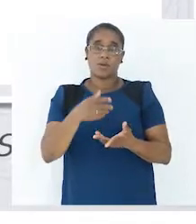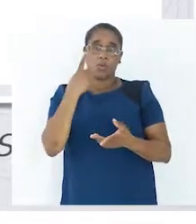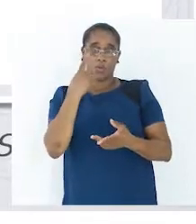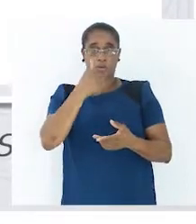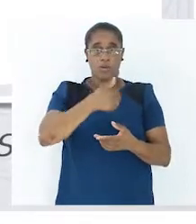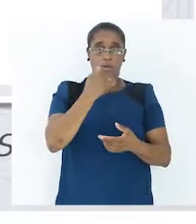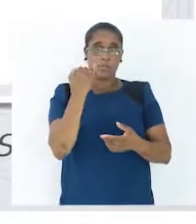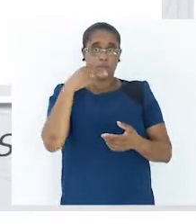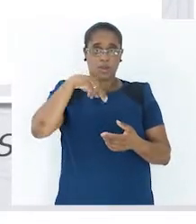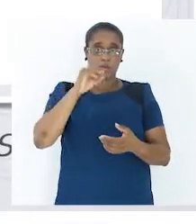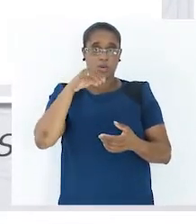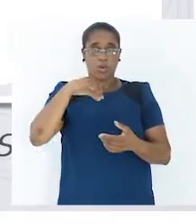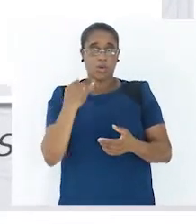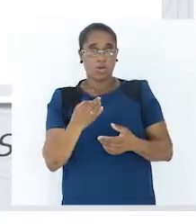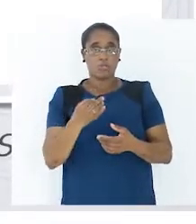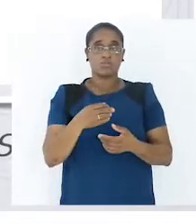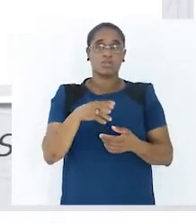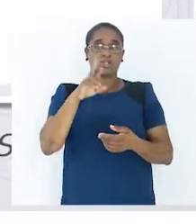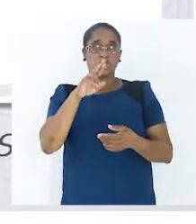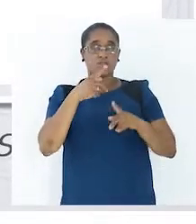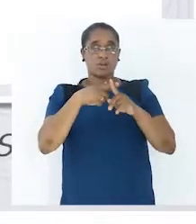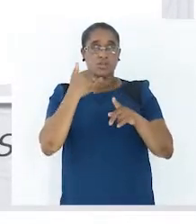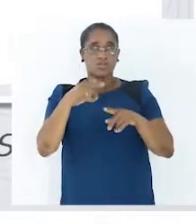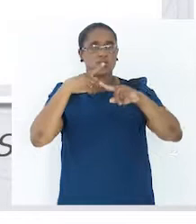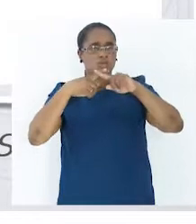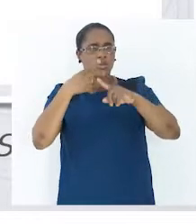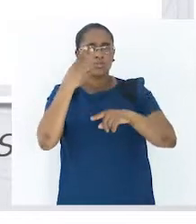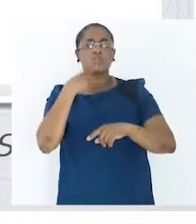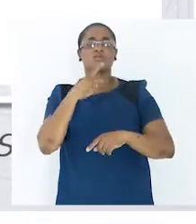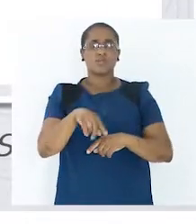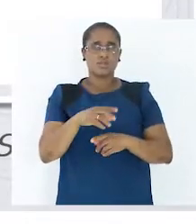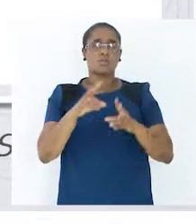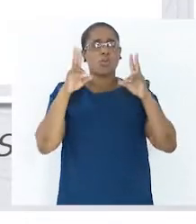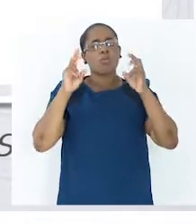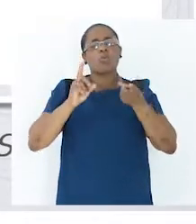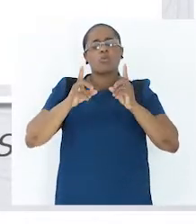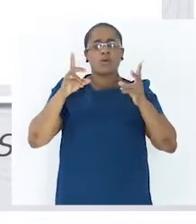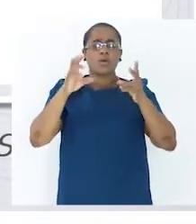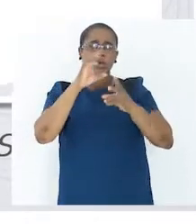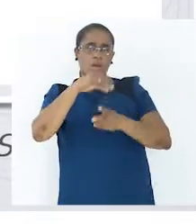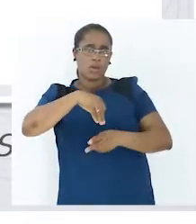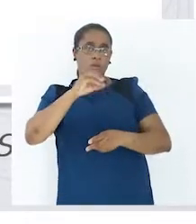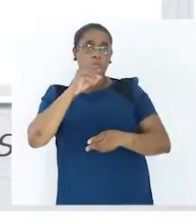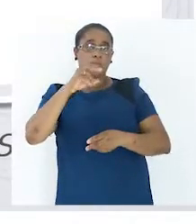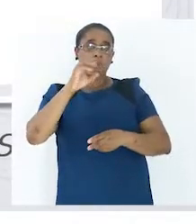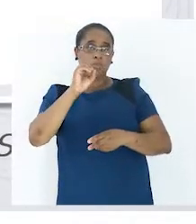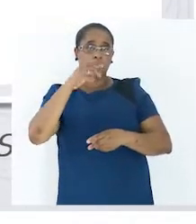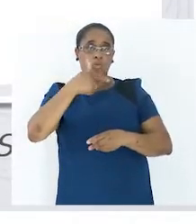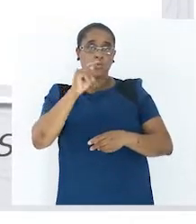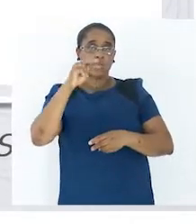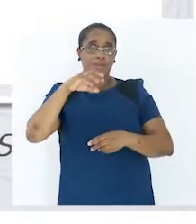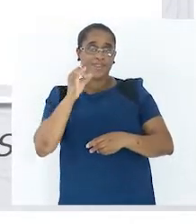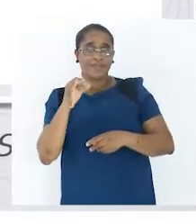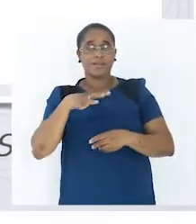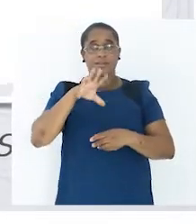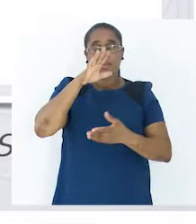portanto, o x mais 2, a multiplicar-se duas vezes. É o conceito de potência, não é? O expoente é 2, quer dizer que a base, aquilo que está na